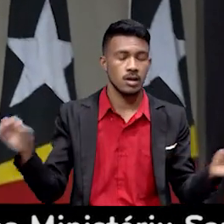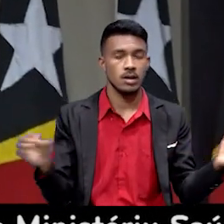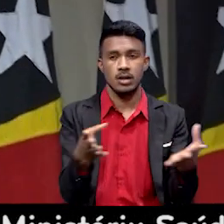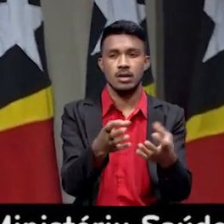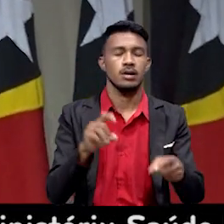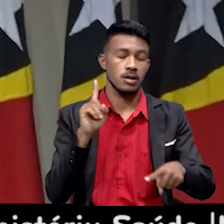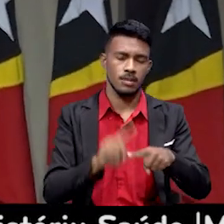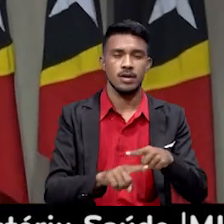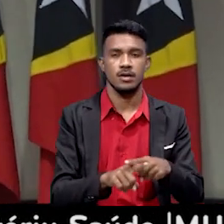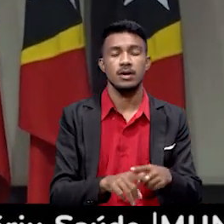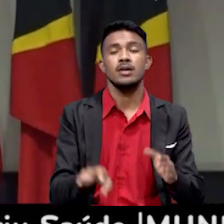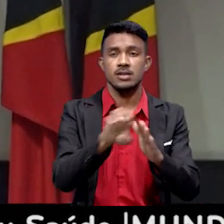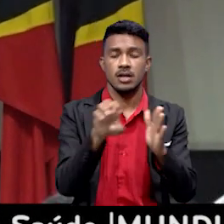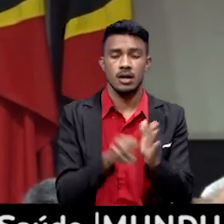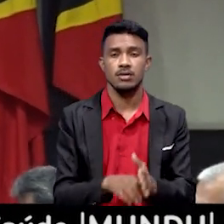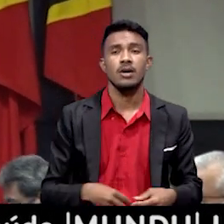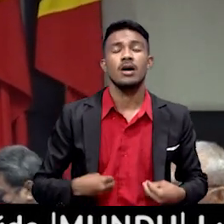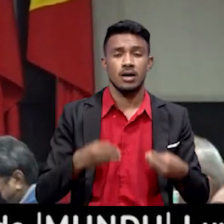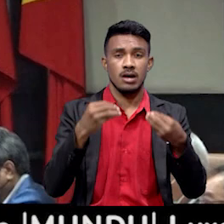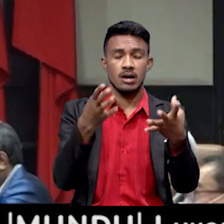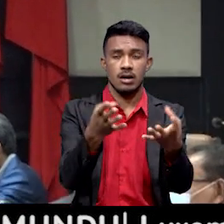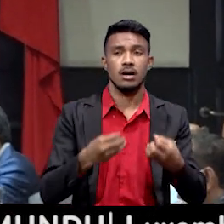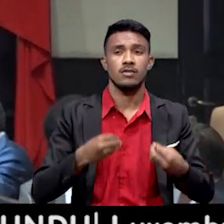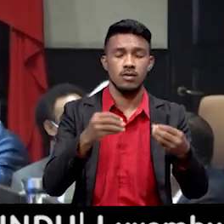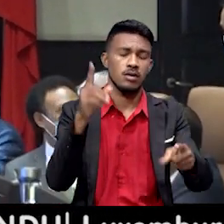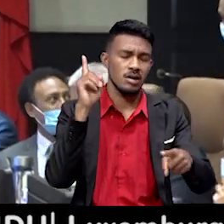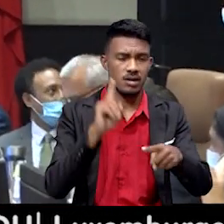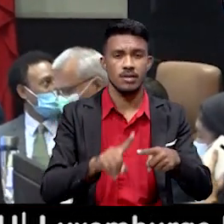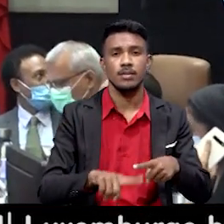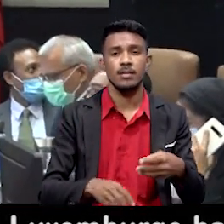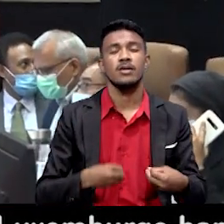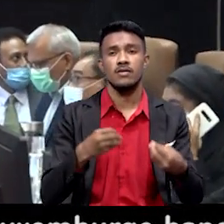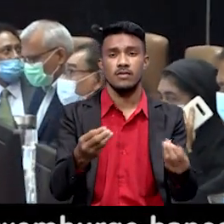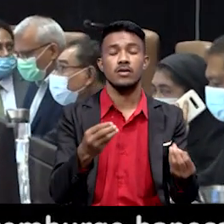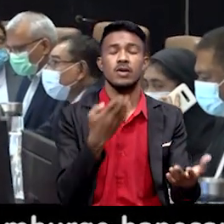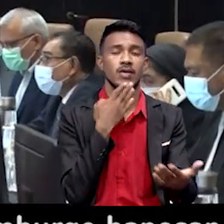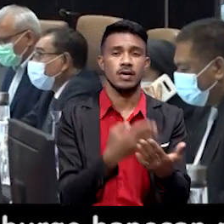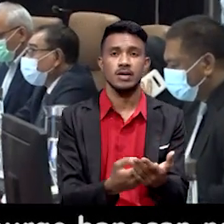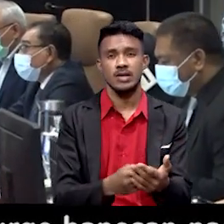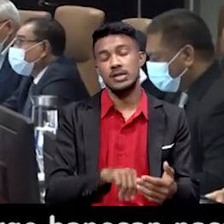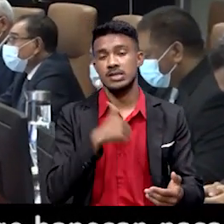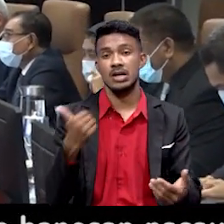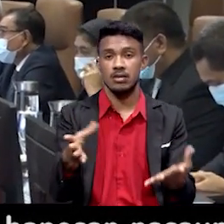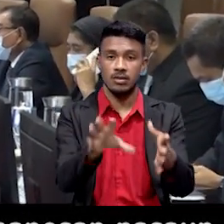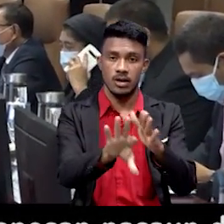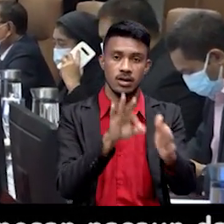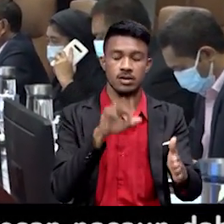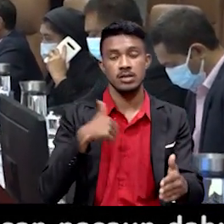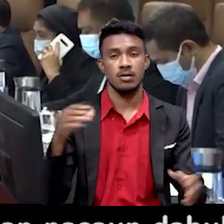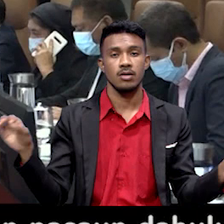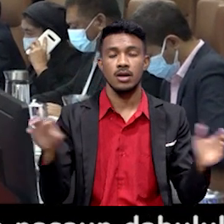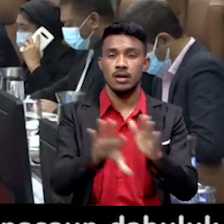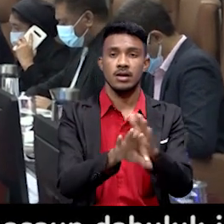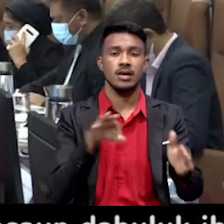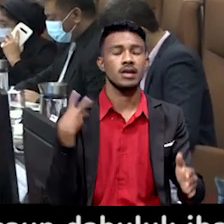la liga estado a cara for direito rumo for la for de la liga porque se la balo hetan balo la hetan ita halo lei cria fali